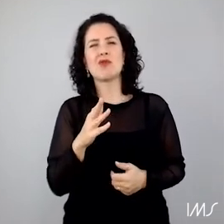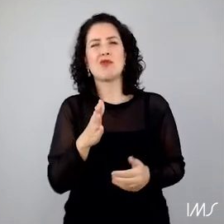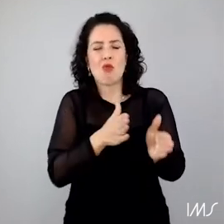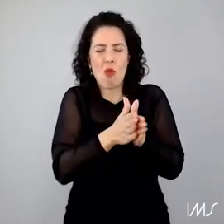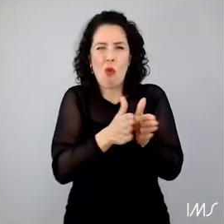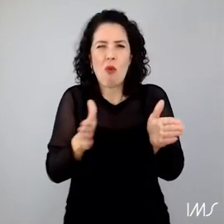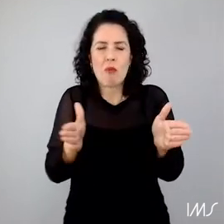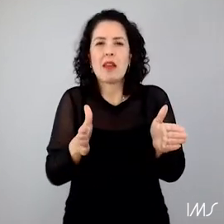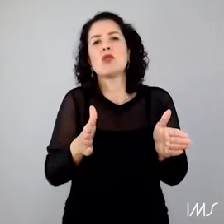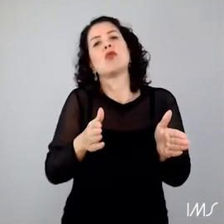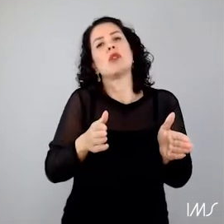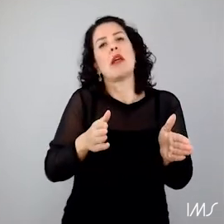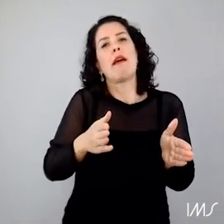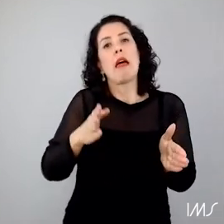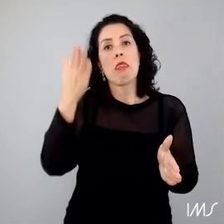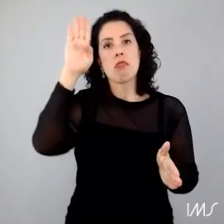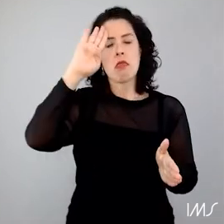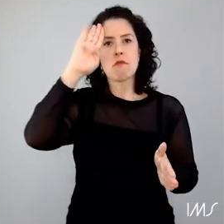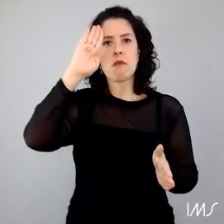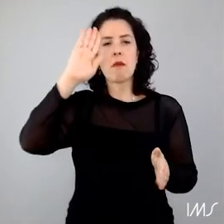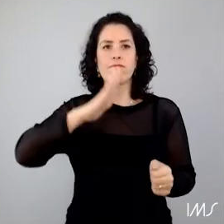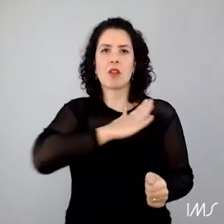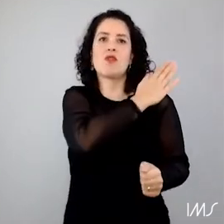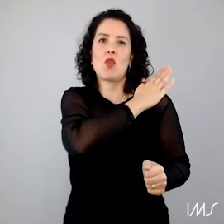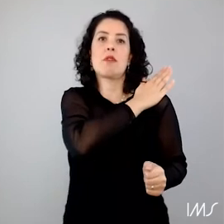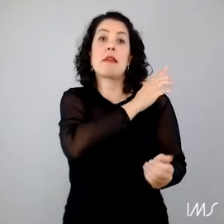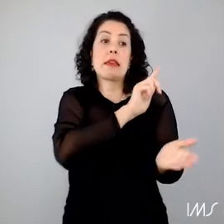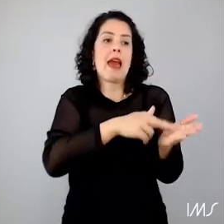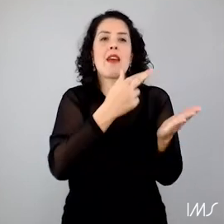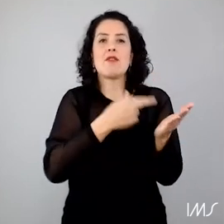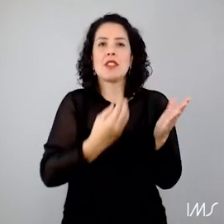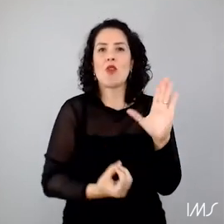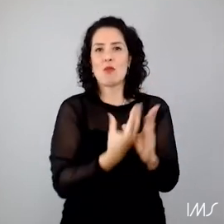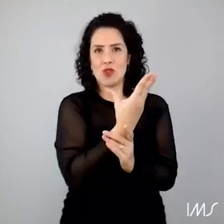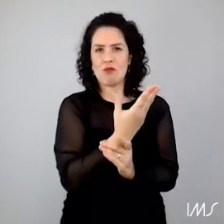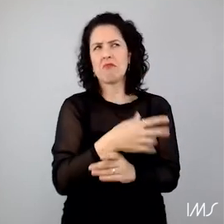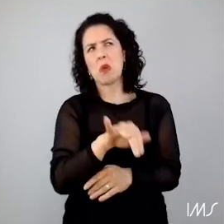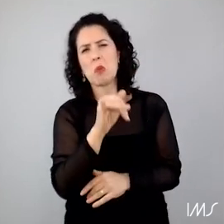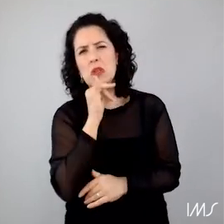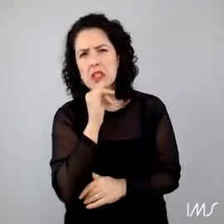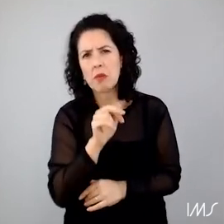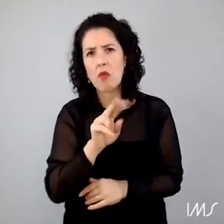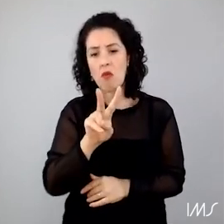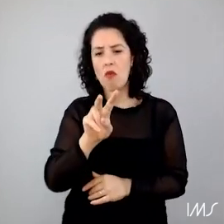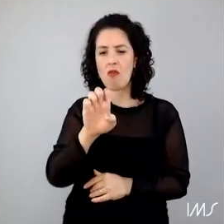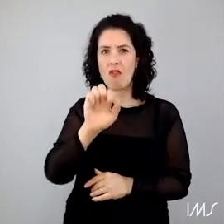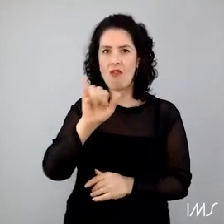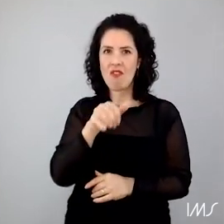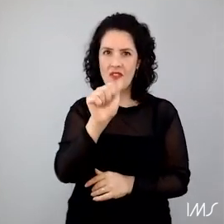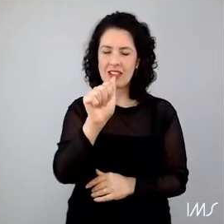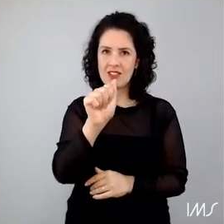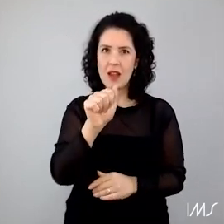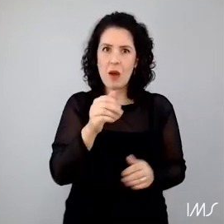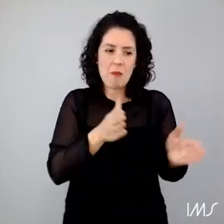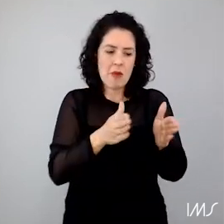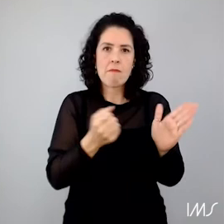da ditadura em que essa revista se instala. Posteriormente, Veja, são revistas que marcaram a